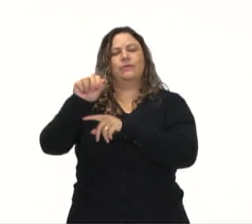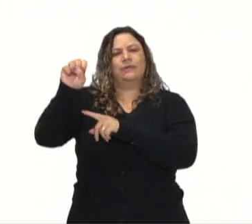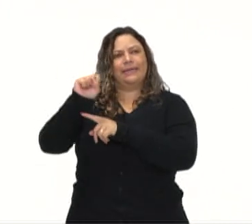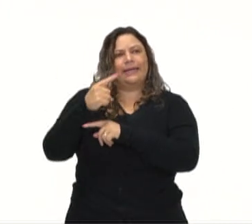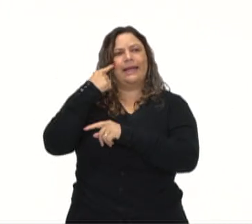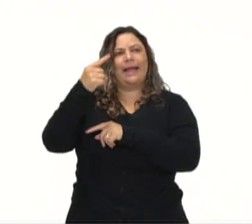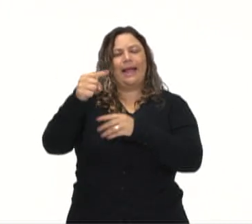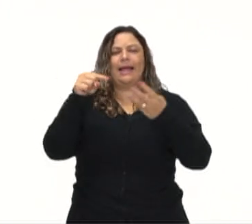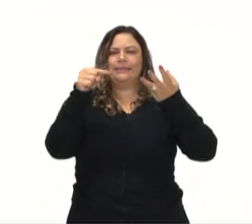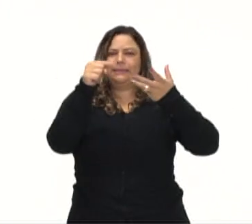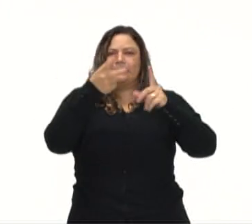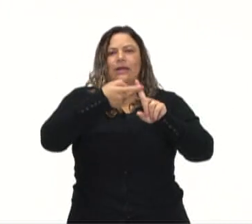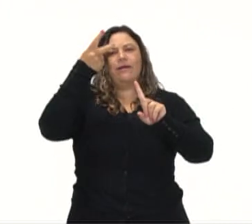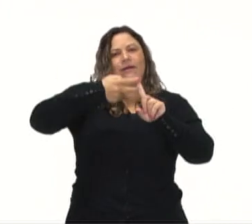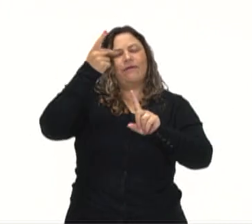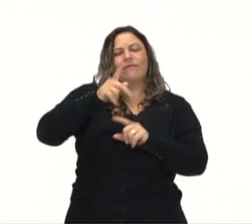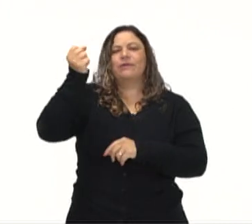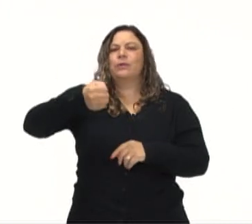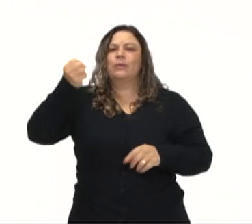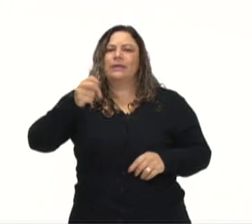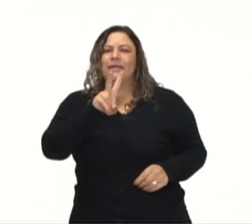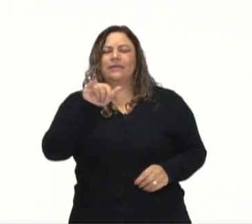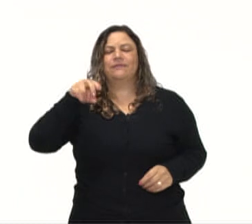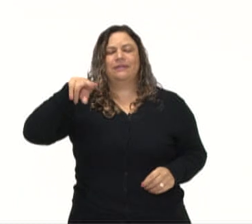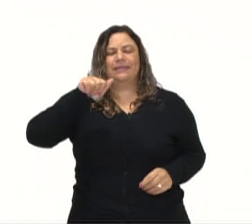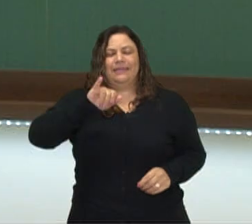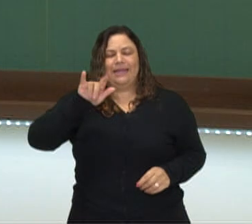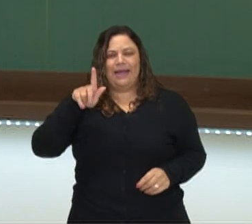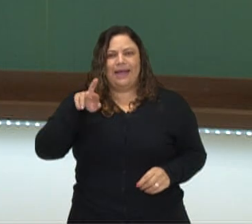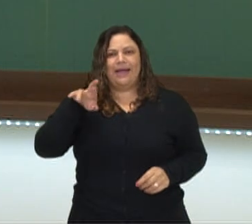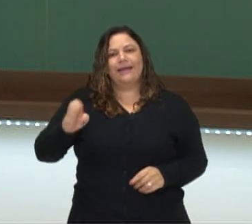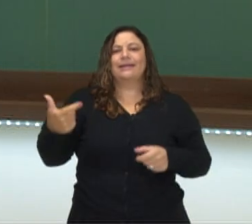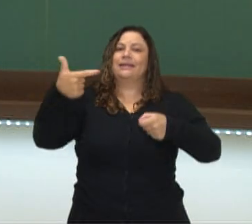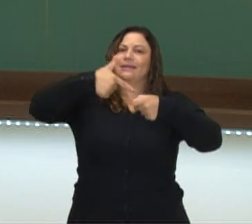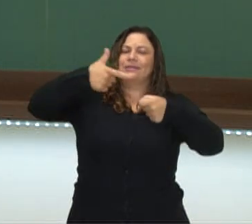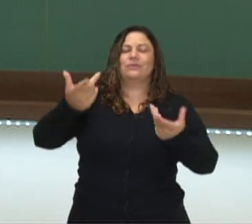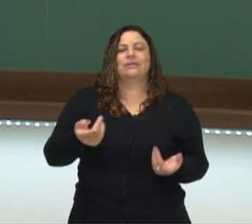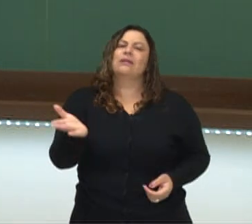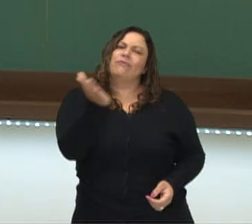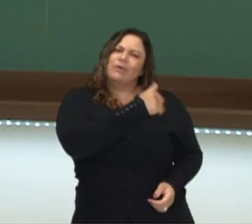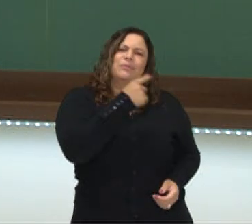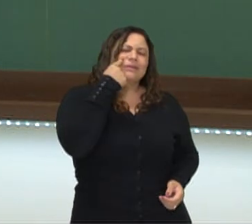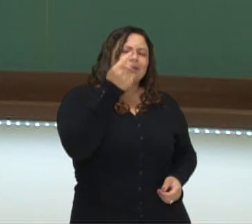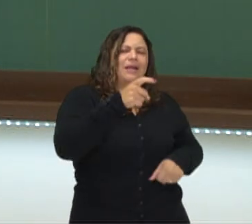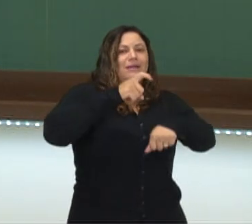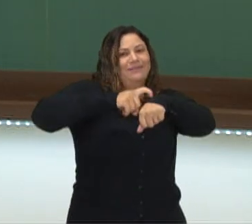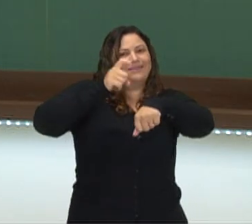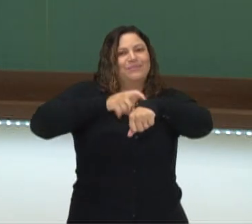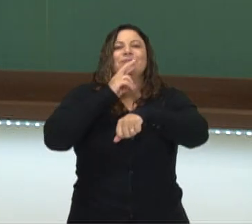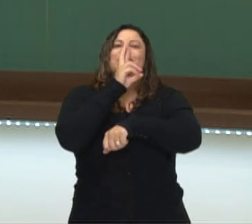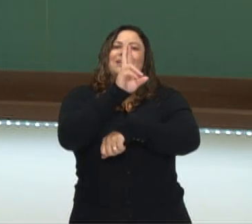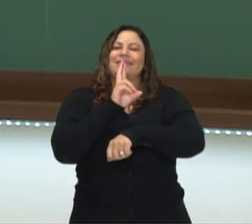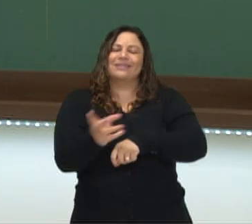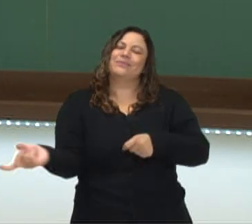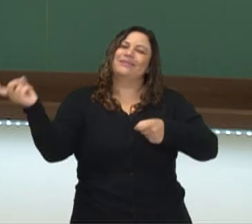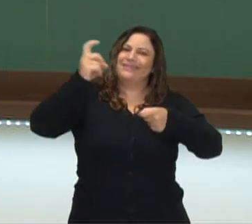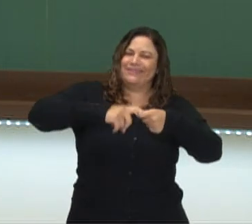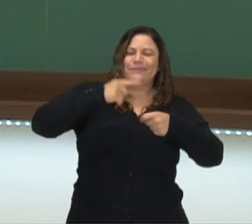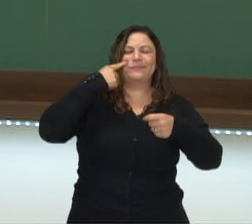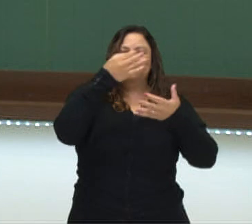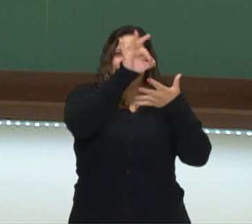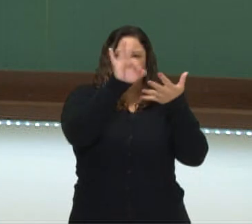ter. E nós temos aí como soluto o gás, outras substâncias envolvidas nesse tipo de solução.